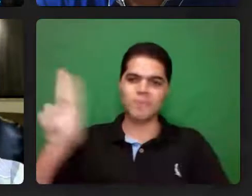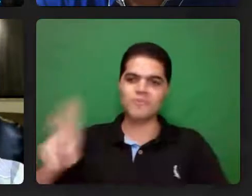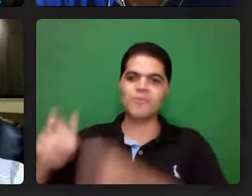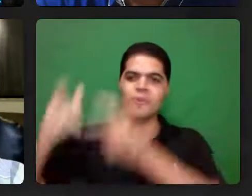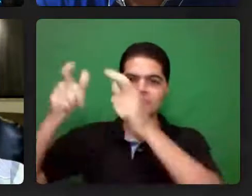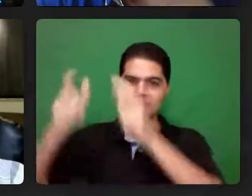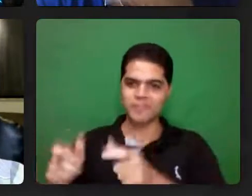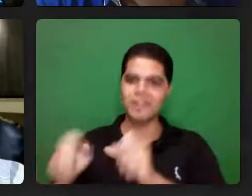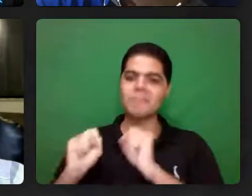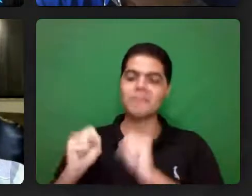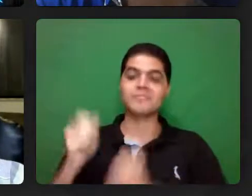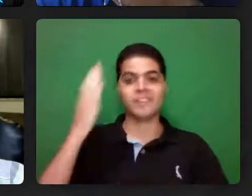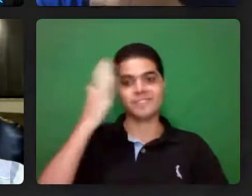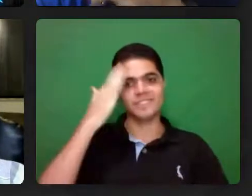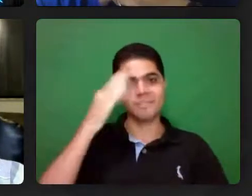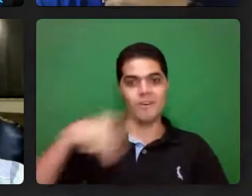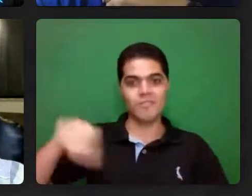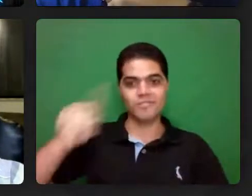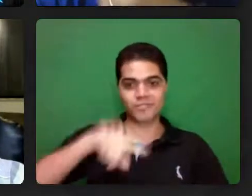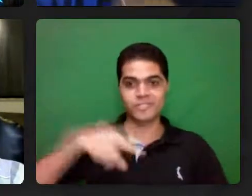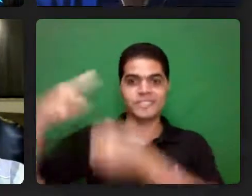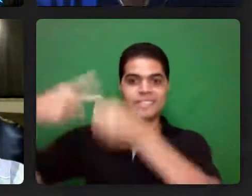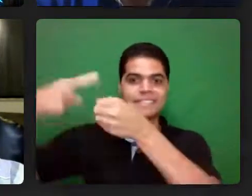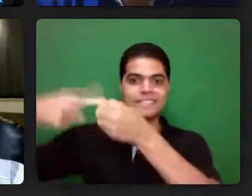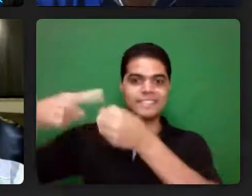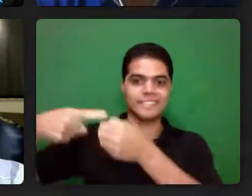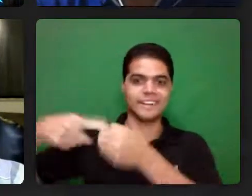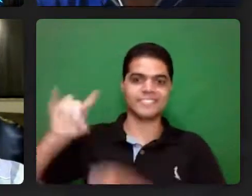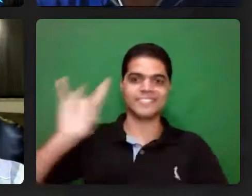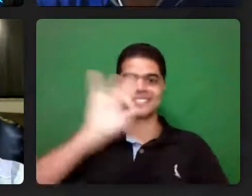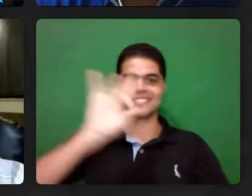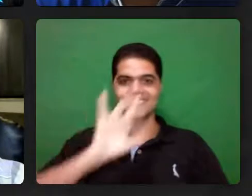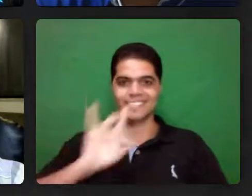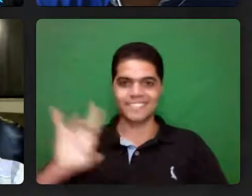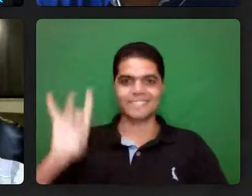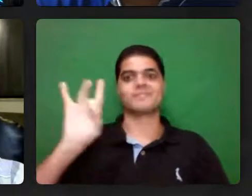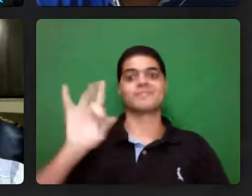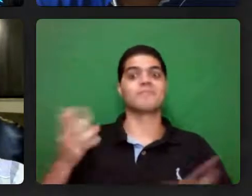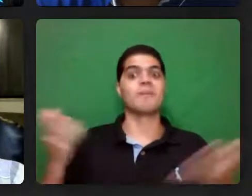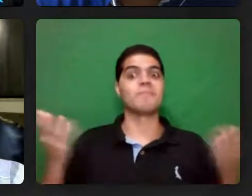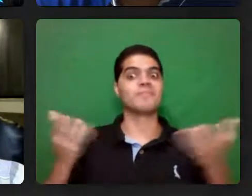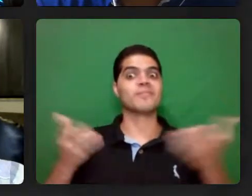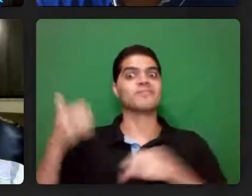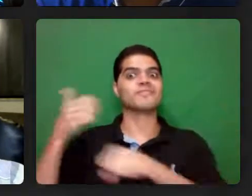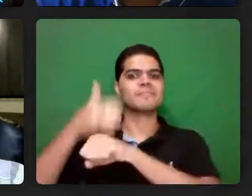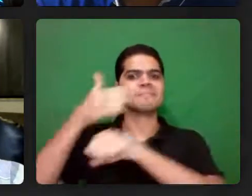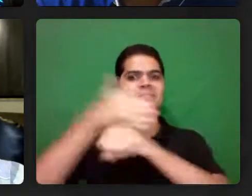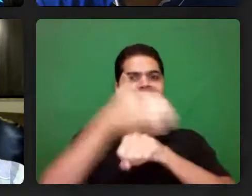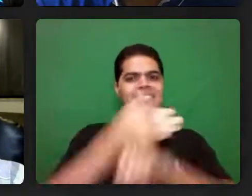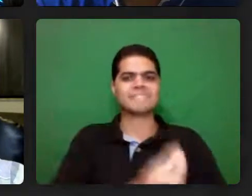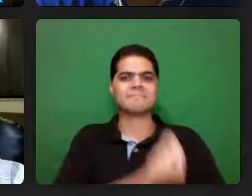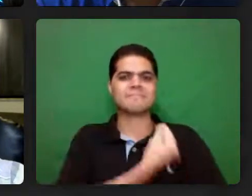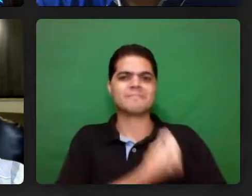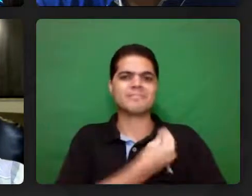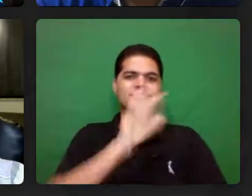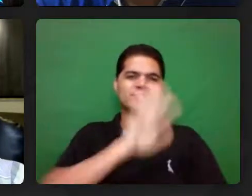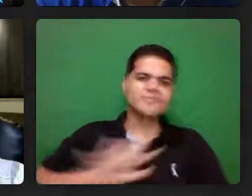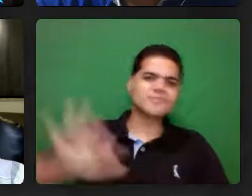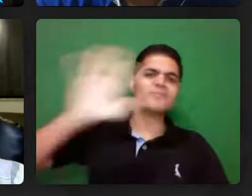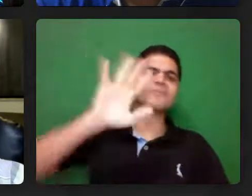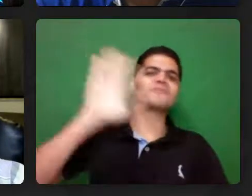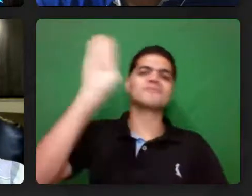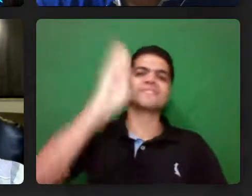de onde vocês são, então falem aí a cidade que vocês são, porque, gente, tem participante de todos os cantos do Brasil. É isso